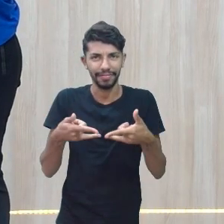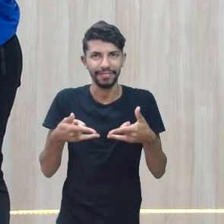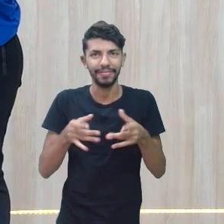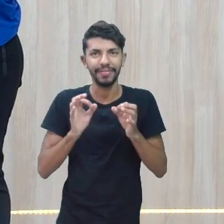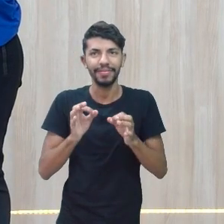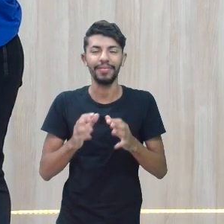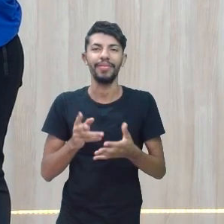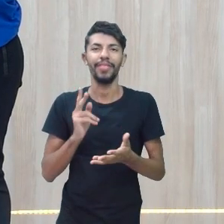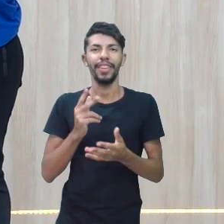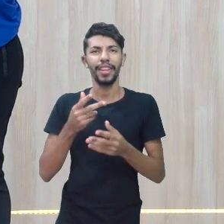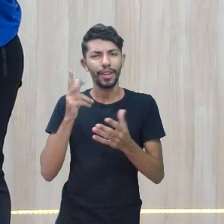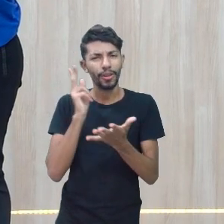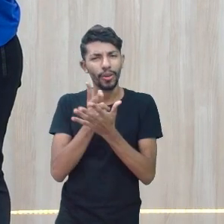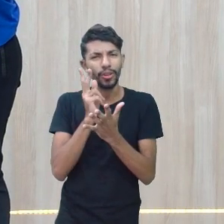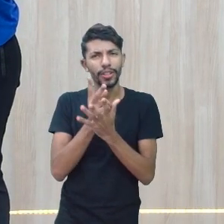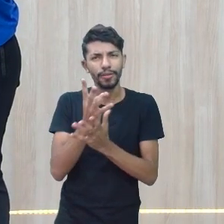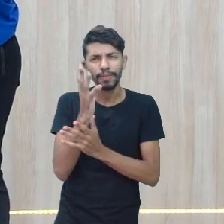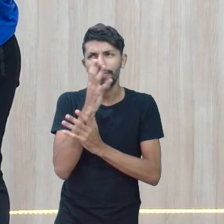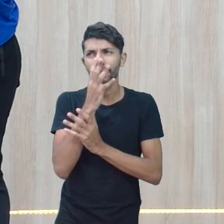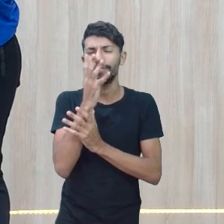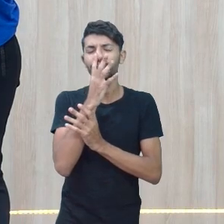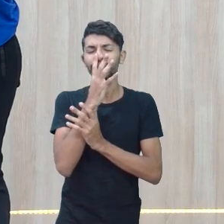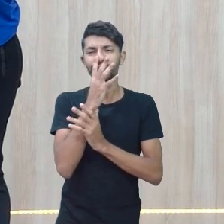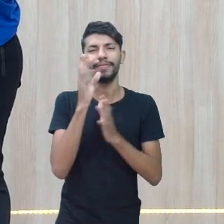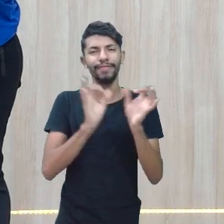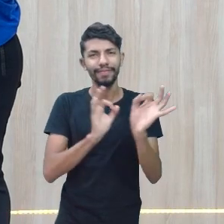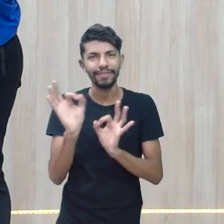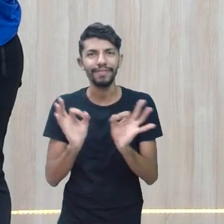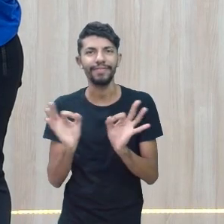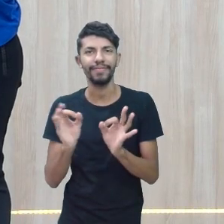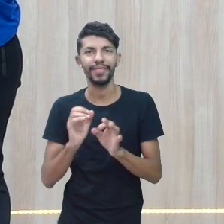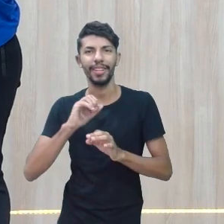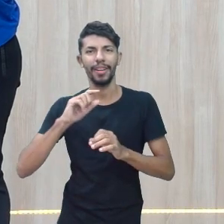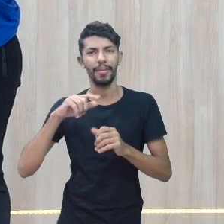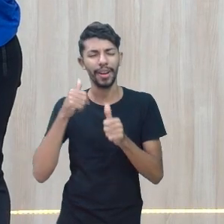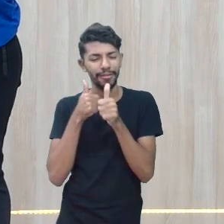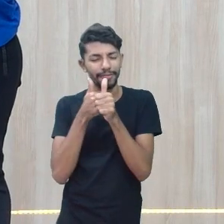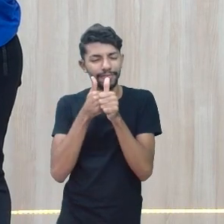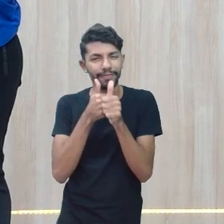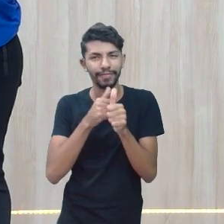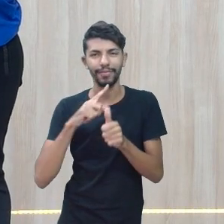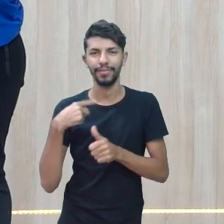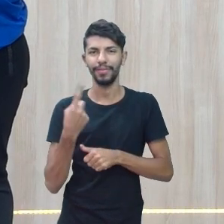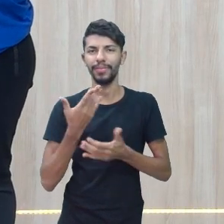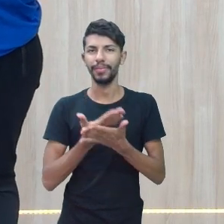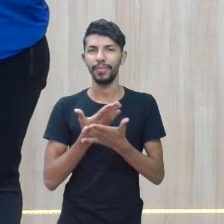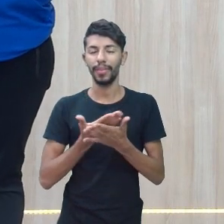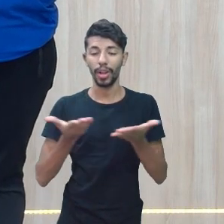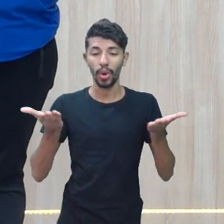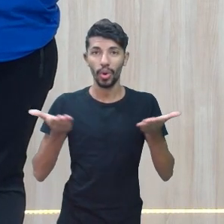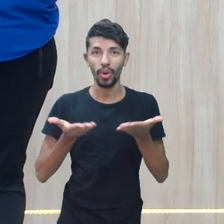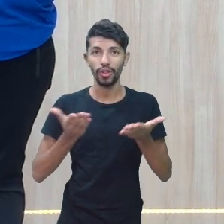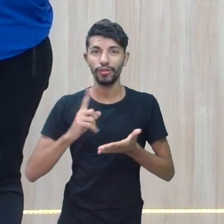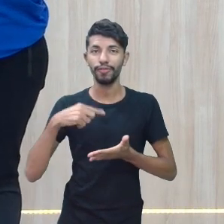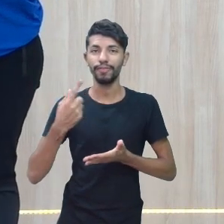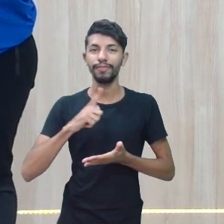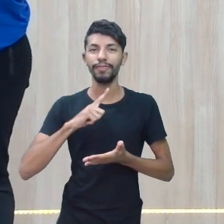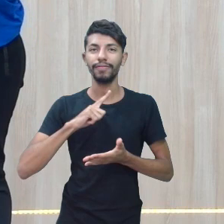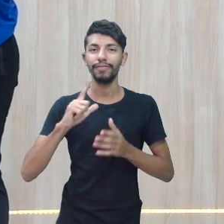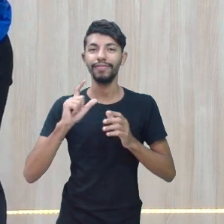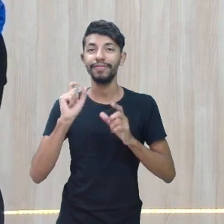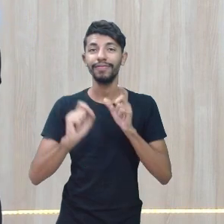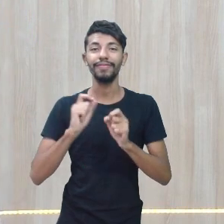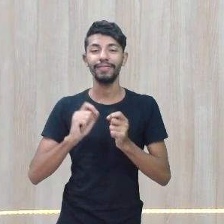fica aí ligadinho, organizadinho, não é? Para acompanhar toda essa aula. Hoje nós estamos aqui com o nosso